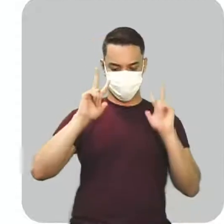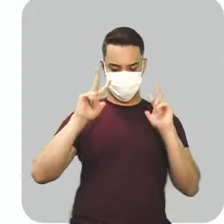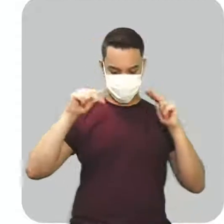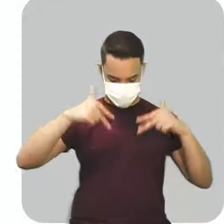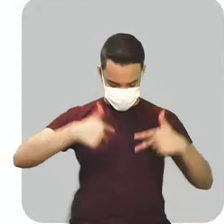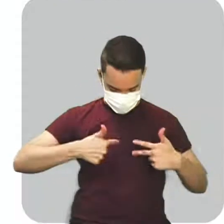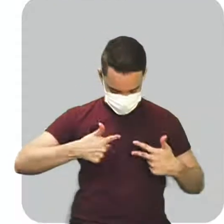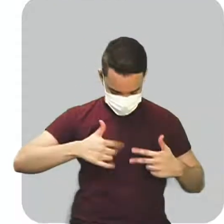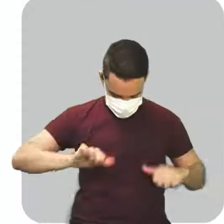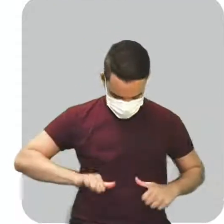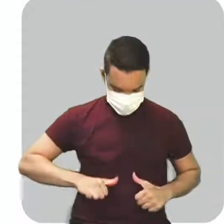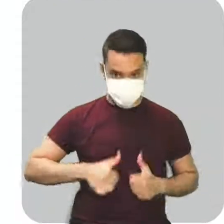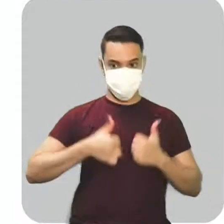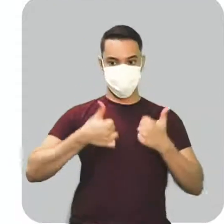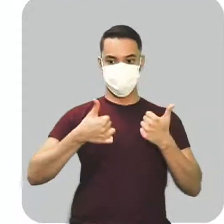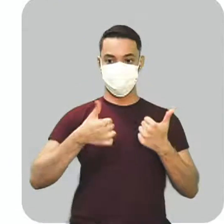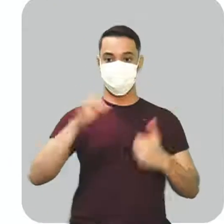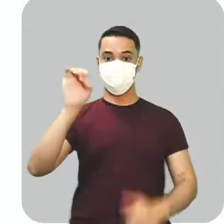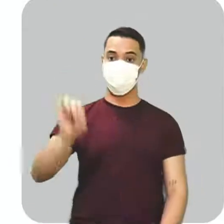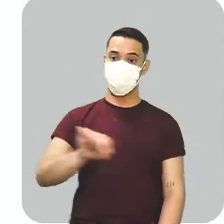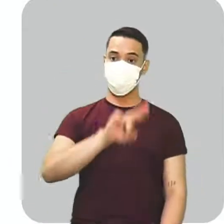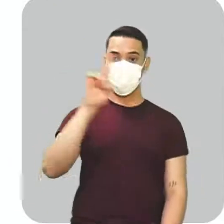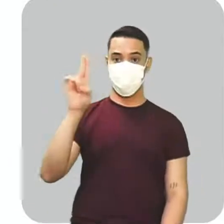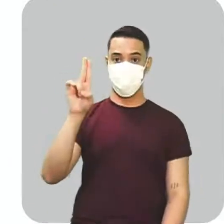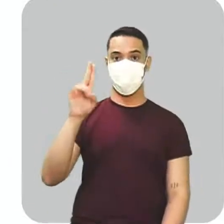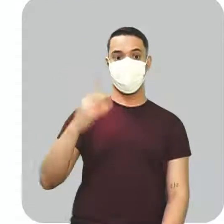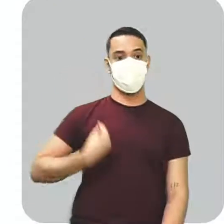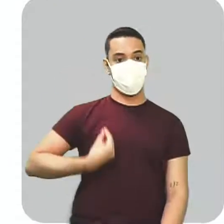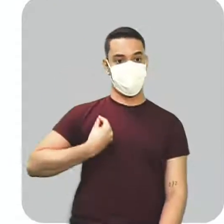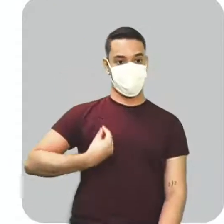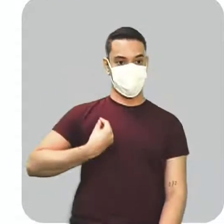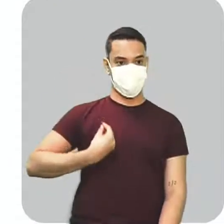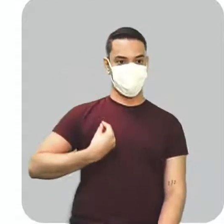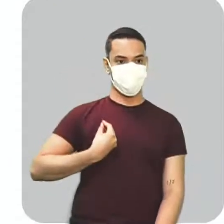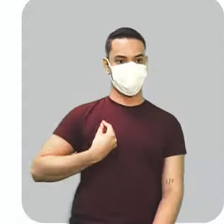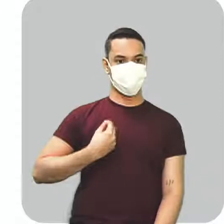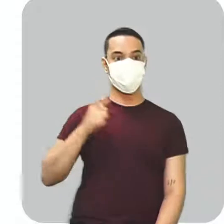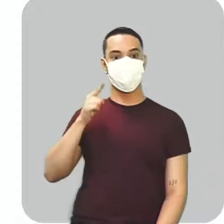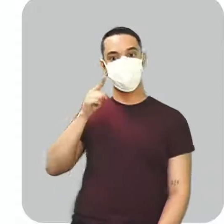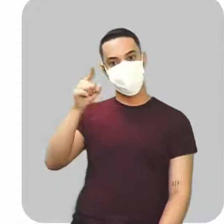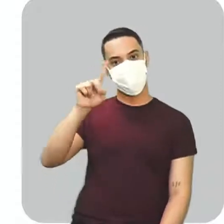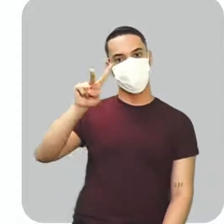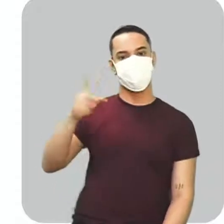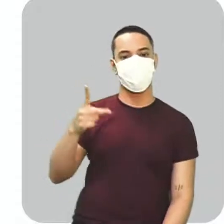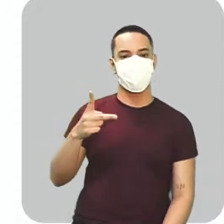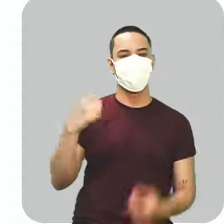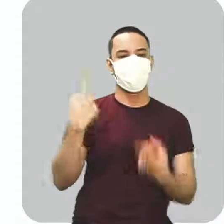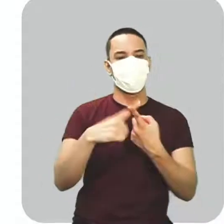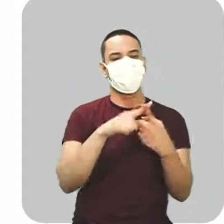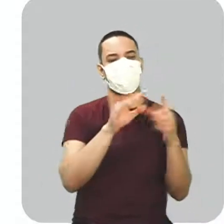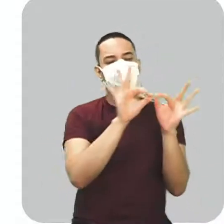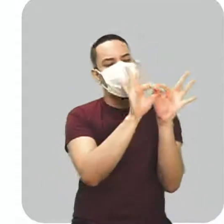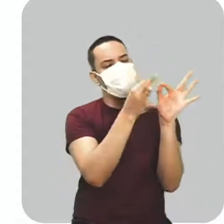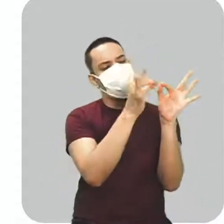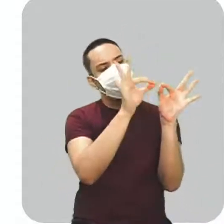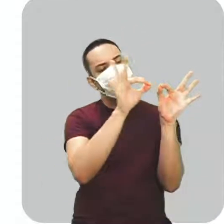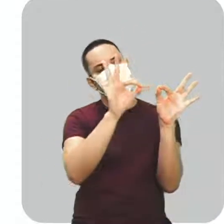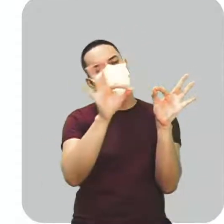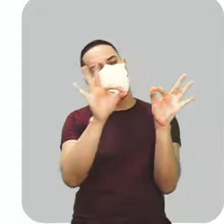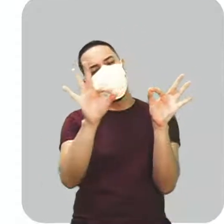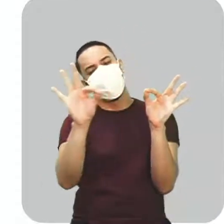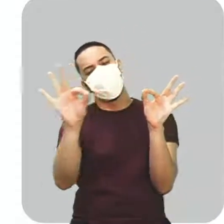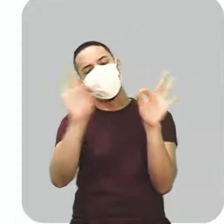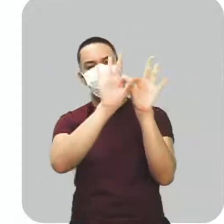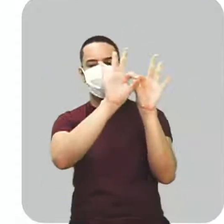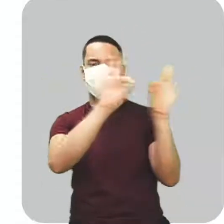mesmo ou com a sua vida. Olha só como ele está muito extenso,